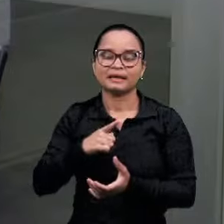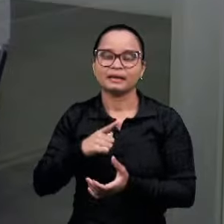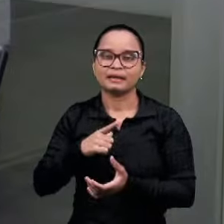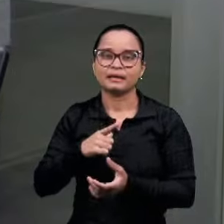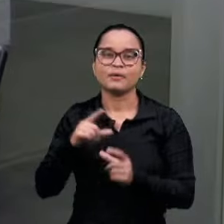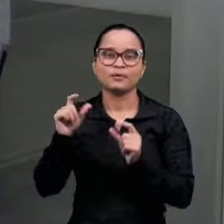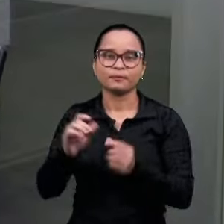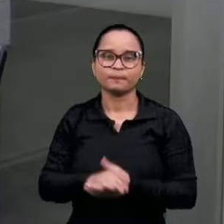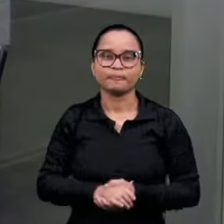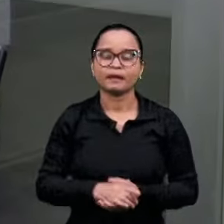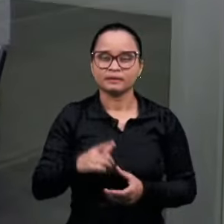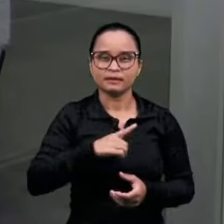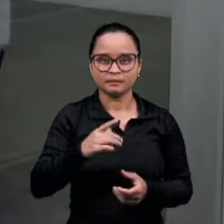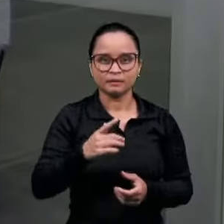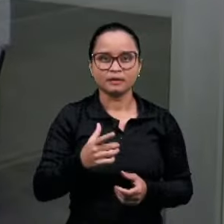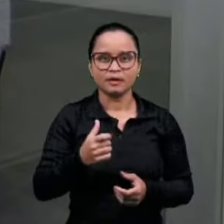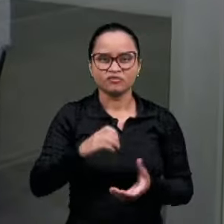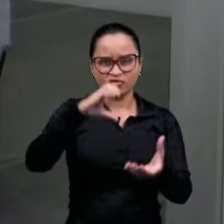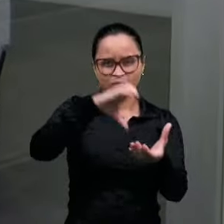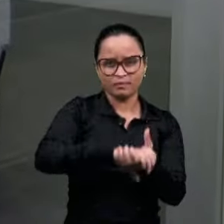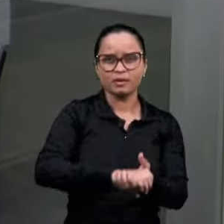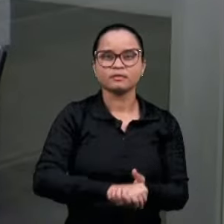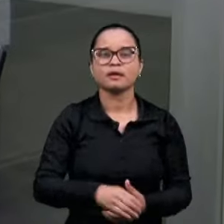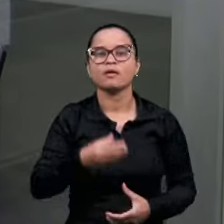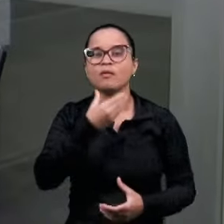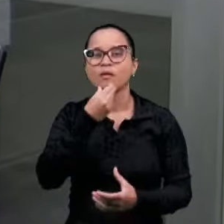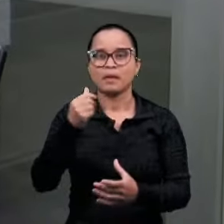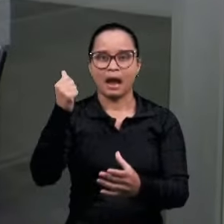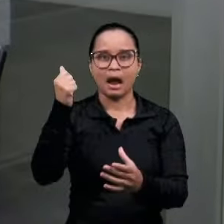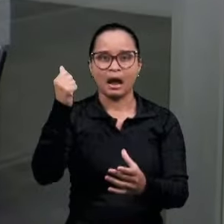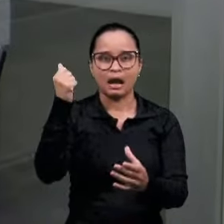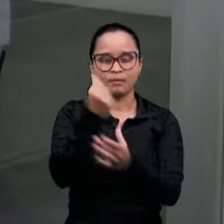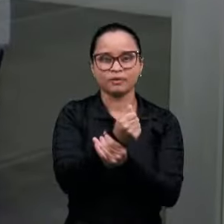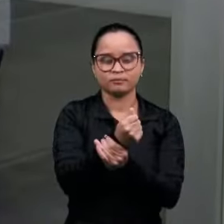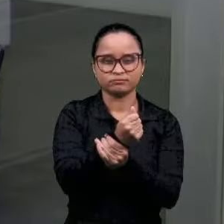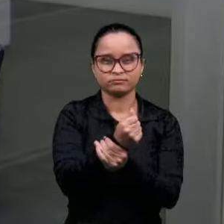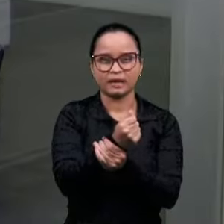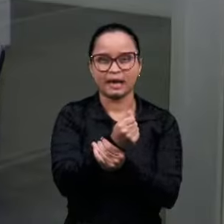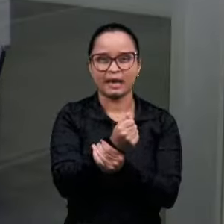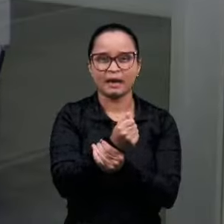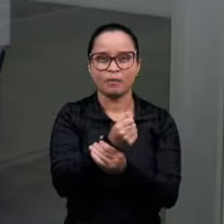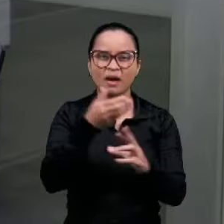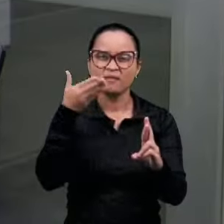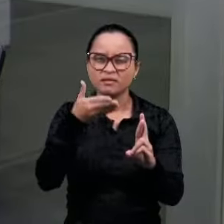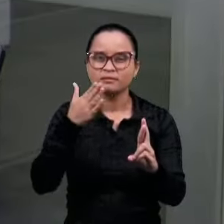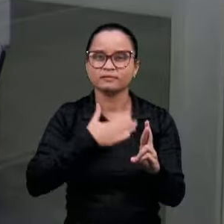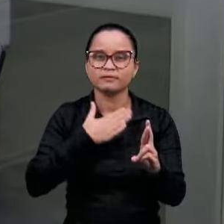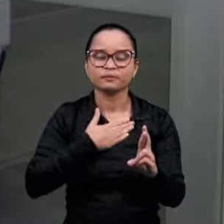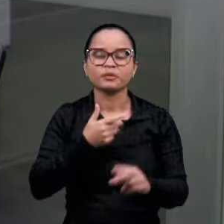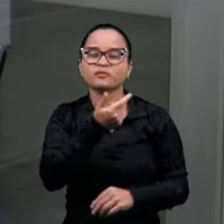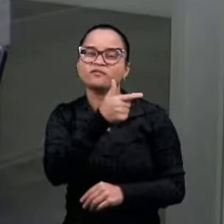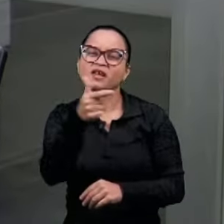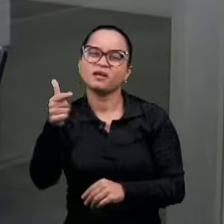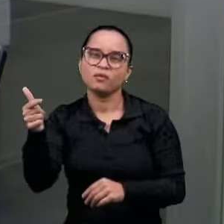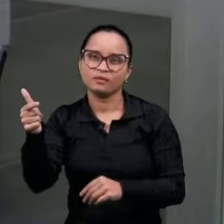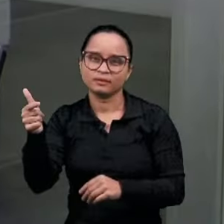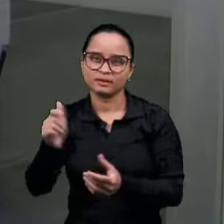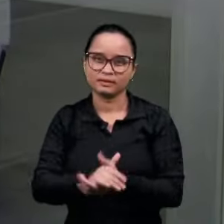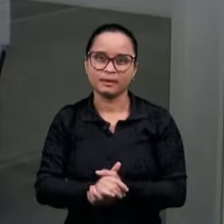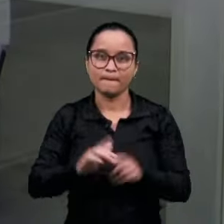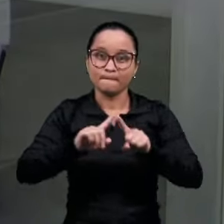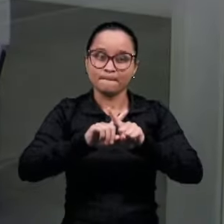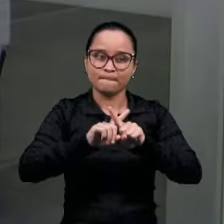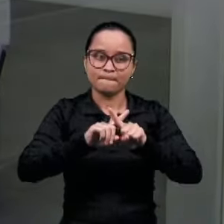especial, que é Abraão. Porque muito se fala, né, de outros personagens bíblicos quando se fala de casal, mas